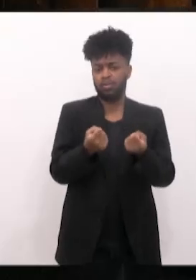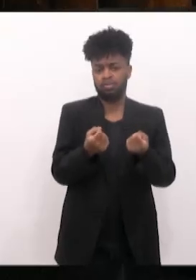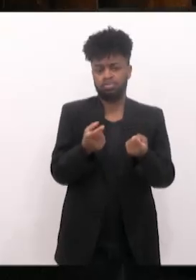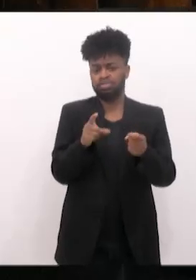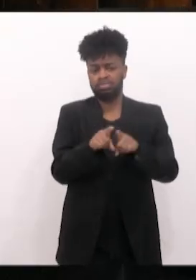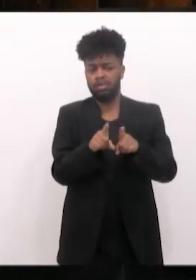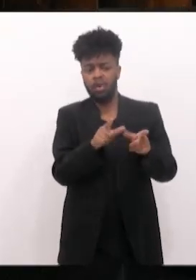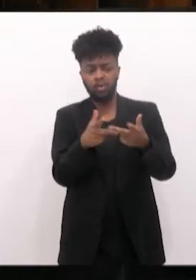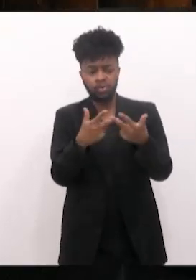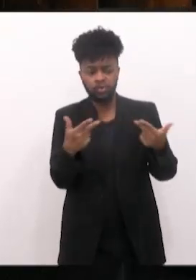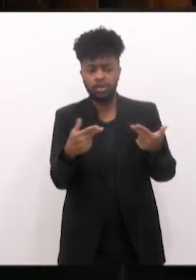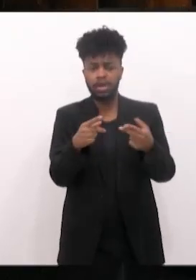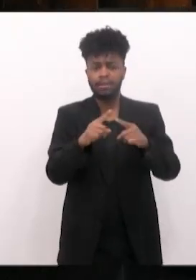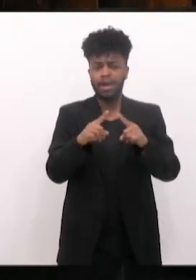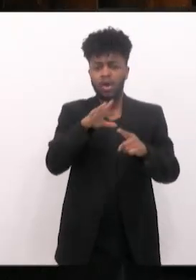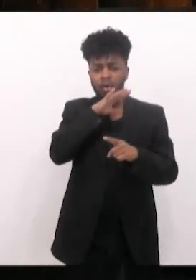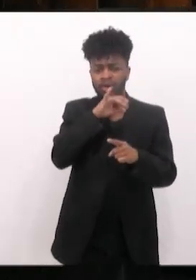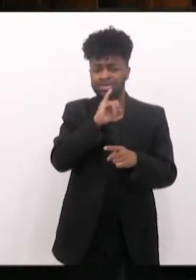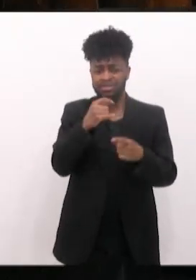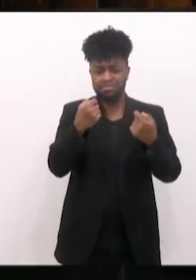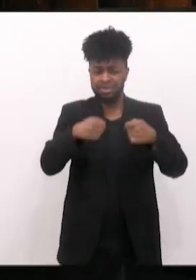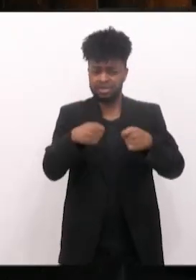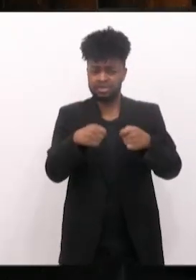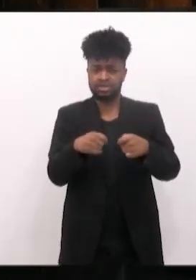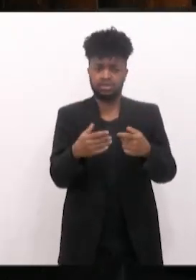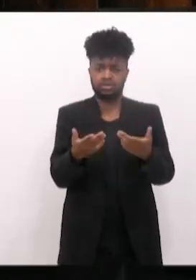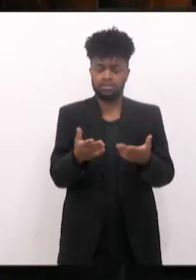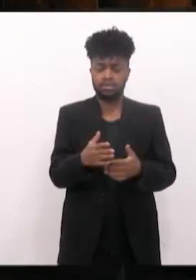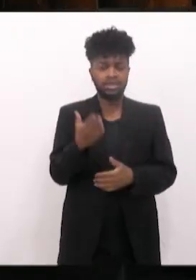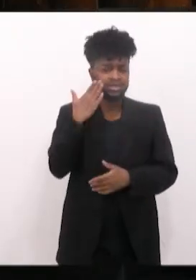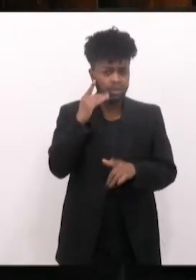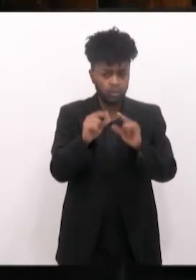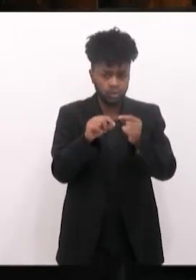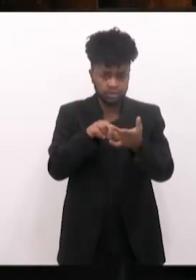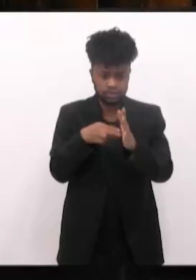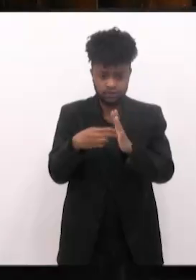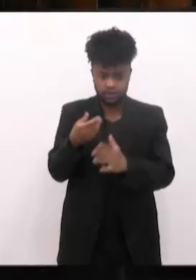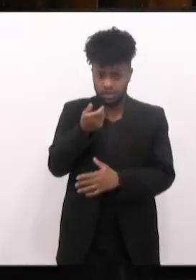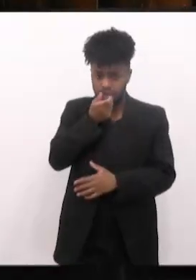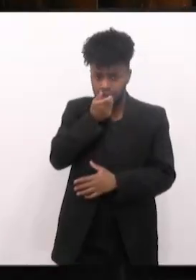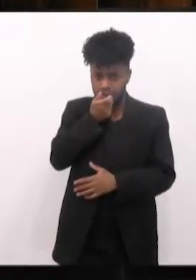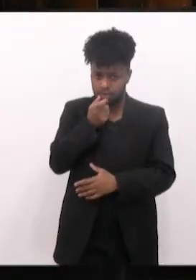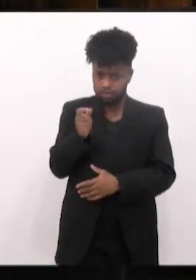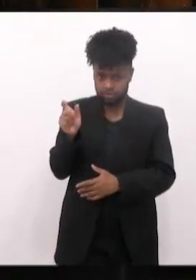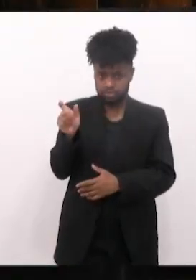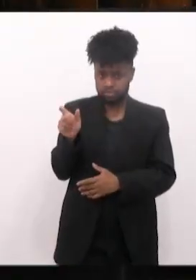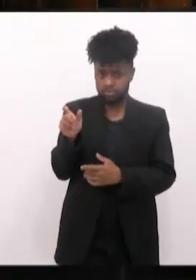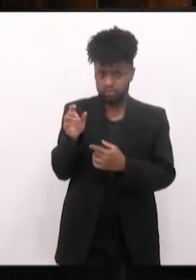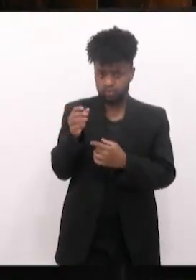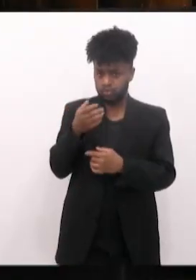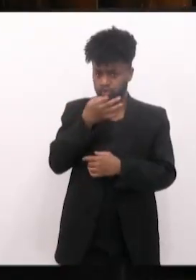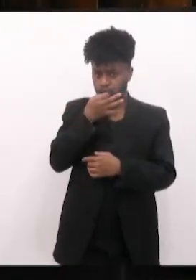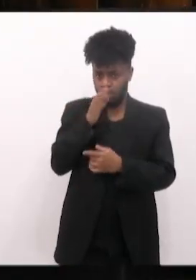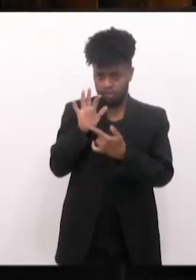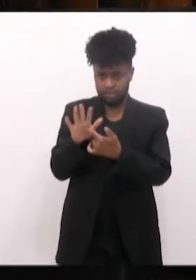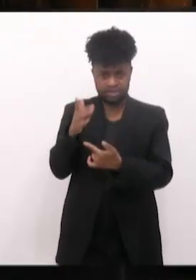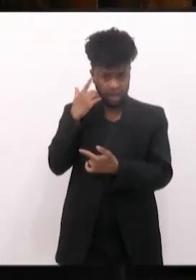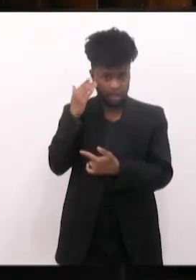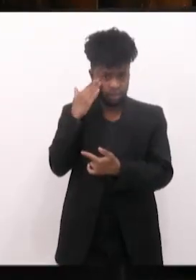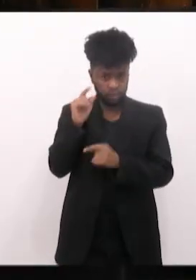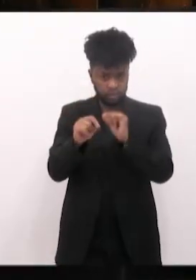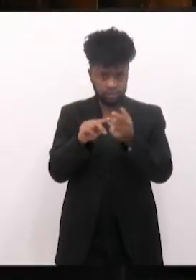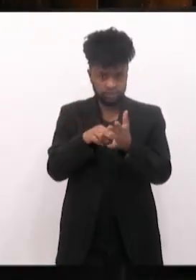vai ficar ruim, tô precisando, caramba, 4, queria levar. Sabe o que é isso? Sabe o que é isso? Sabe o que é